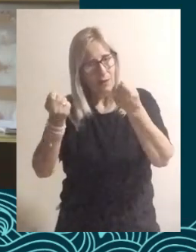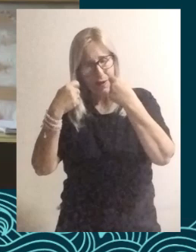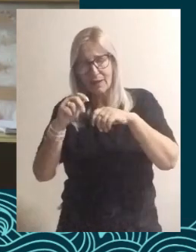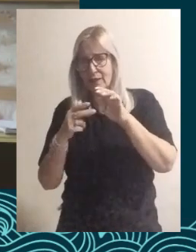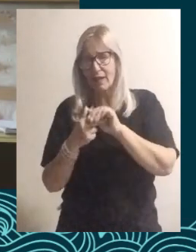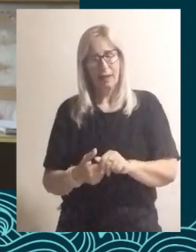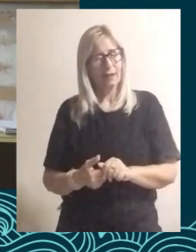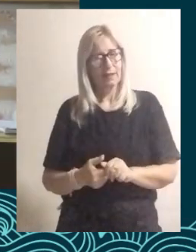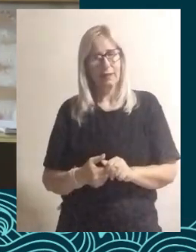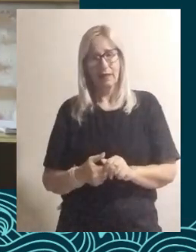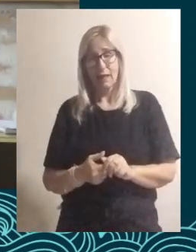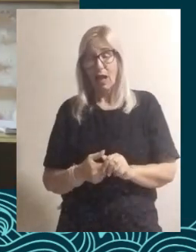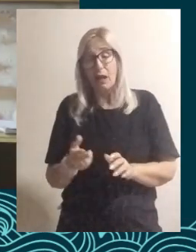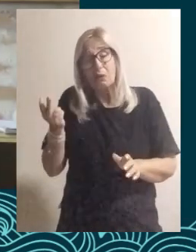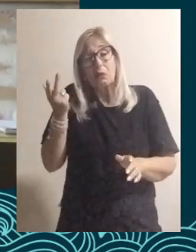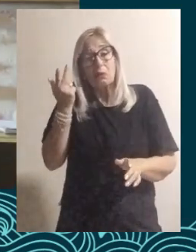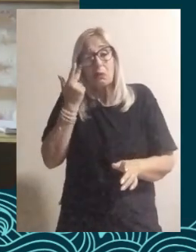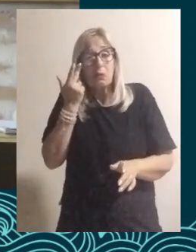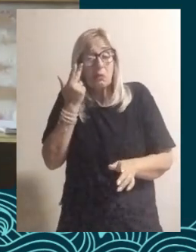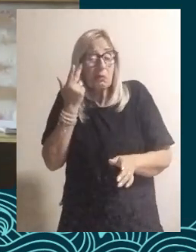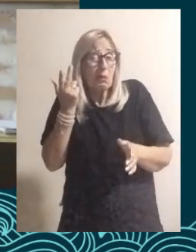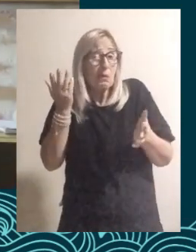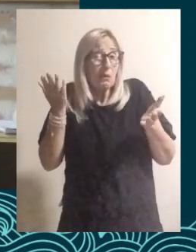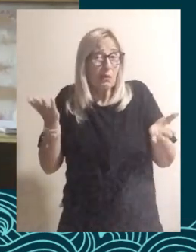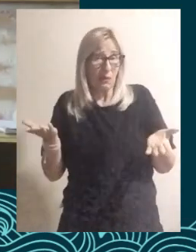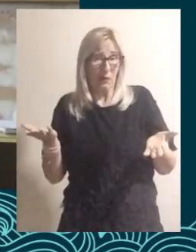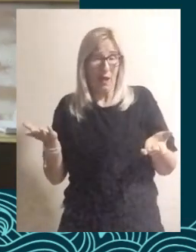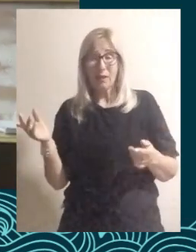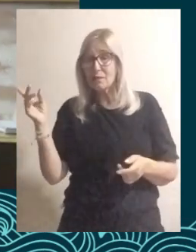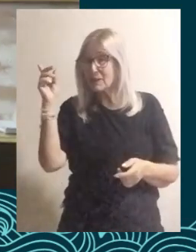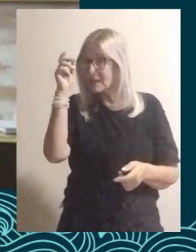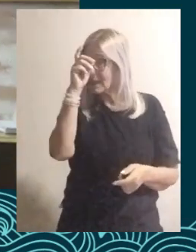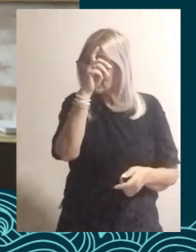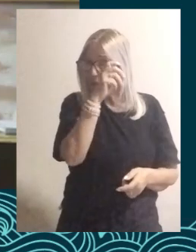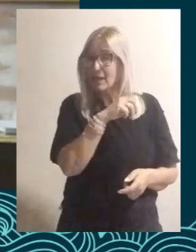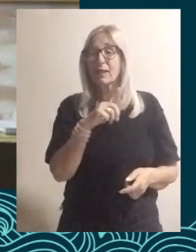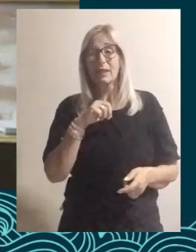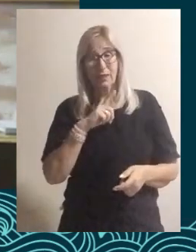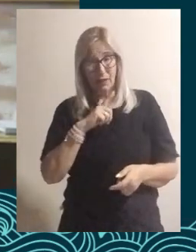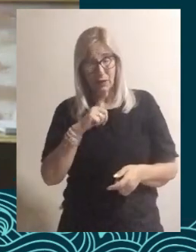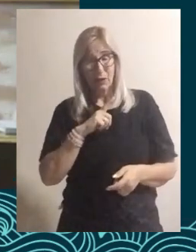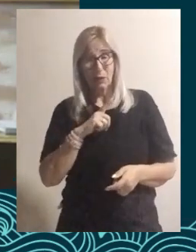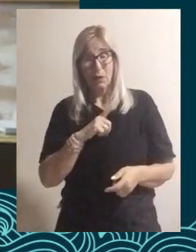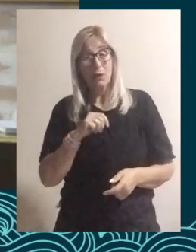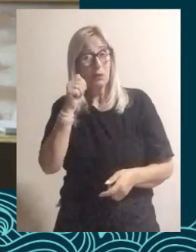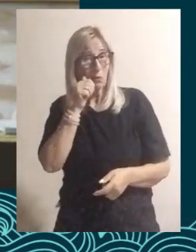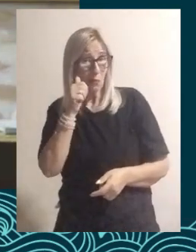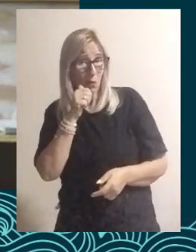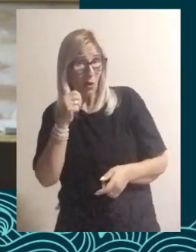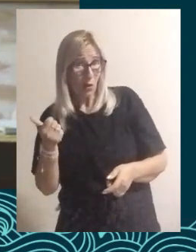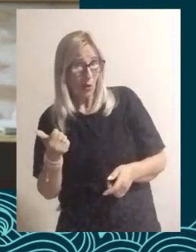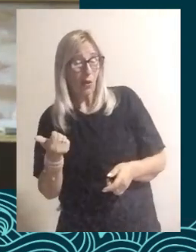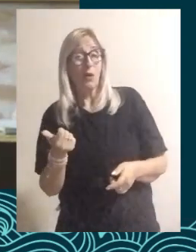essa importância não é dada. Então, a gente normaliza o, o tamanho da dificuldade que a gente